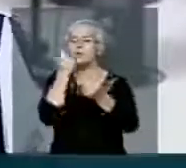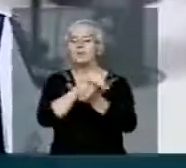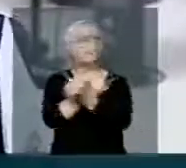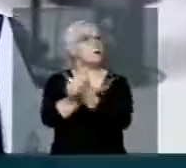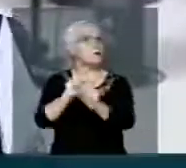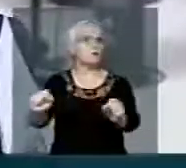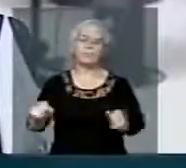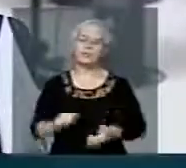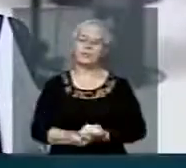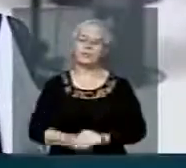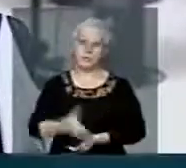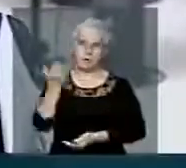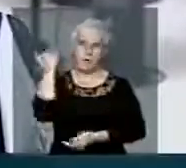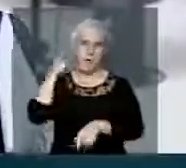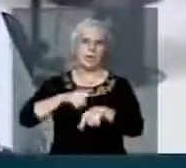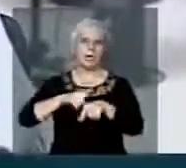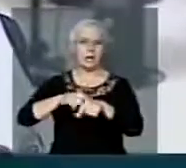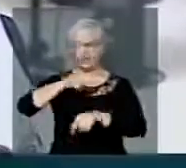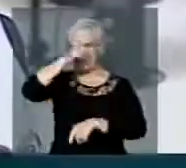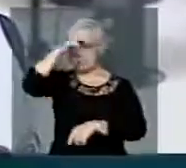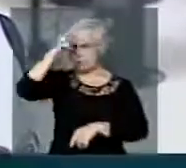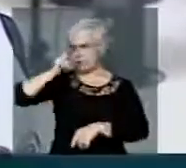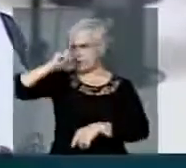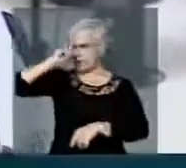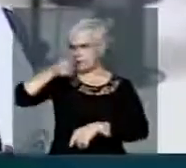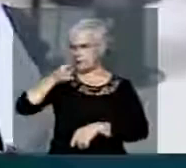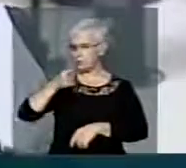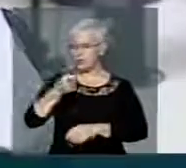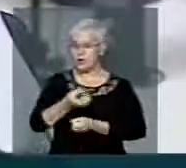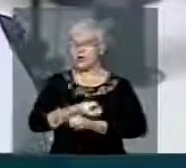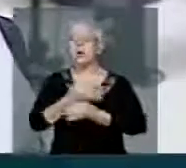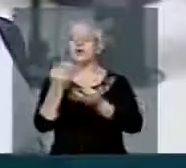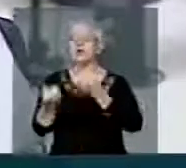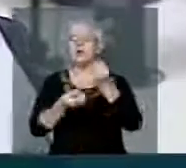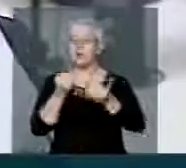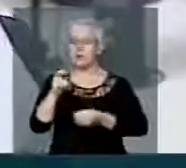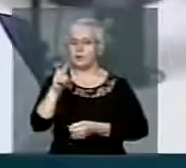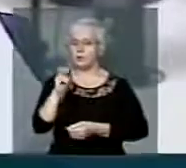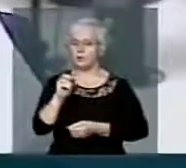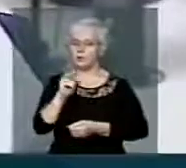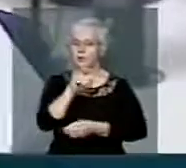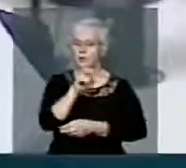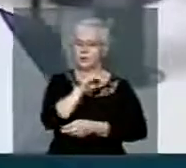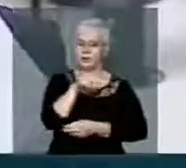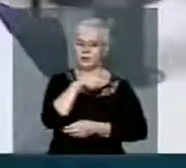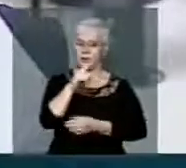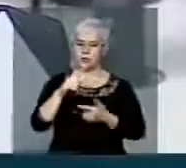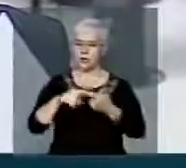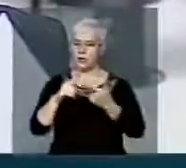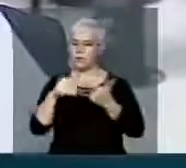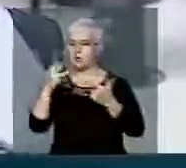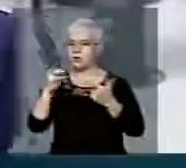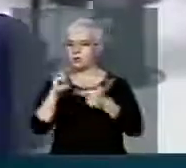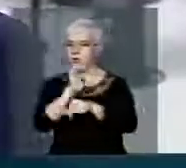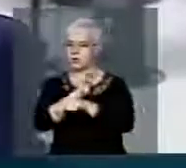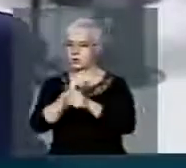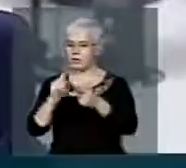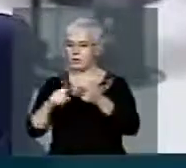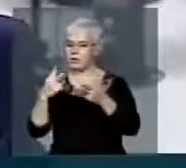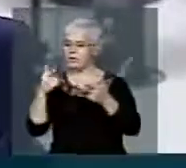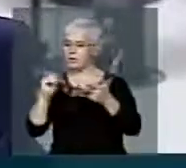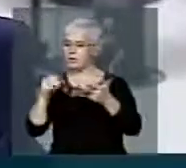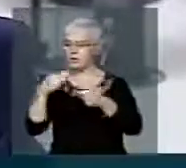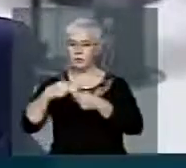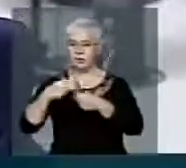na época que o prefeito mandava. A distribuição como é que era? 50 para a União, 30 para o Estado e 20 para os municípios. Como é